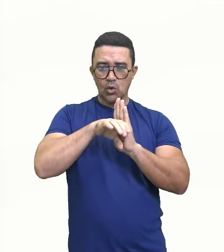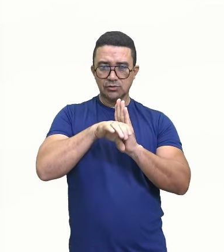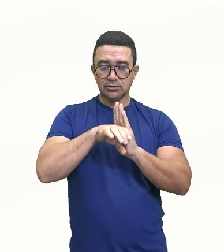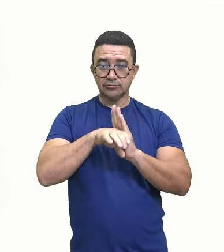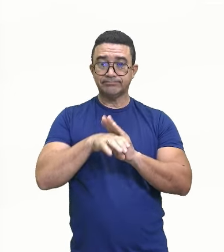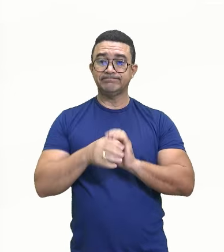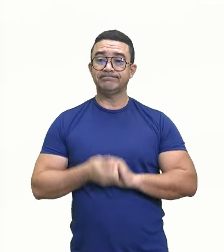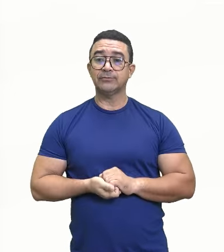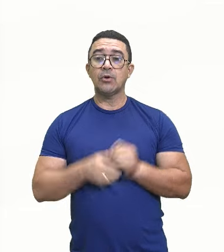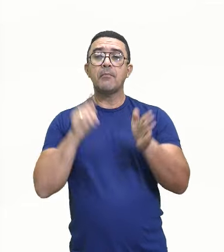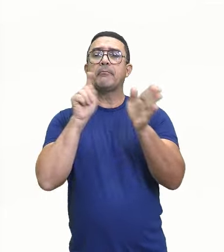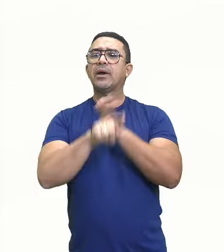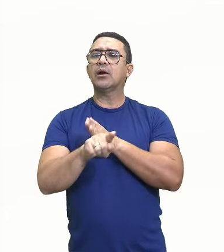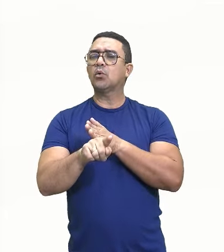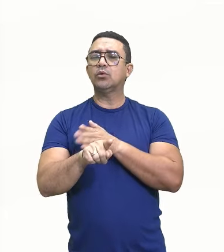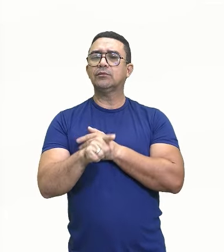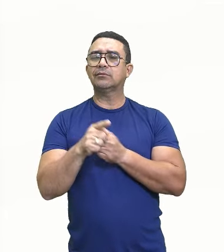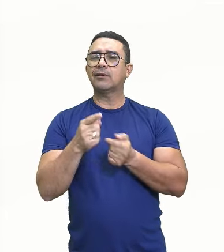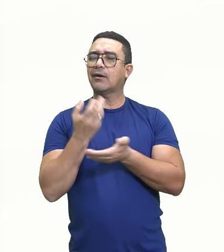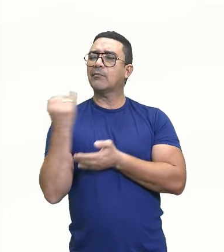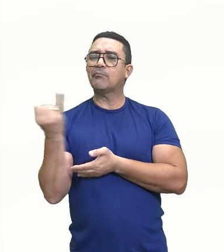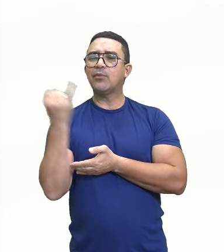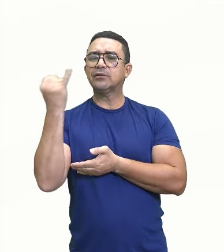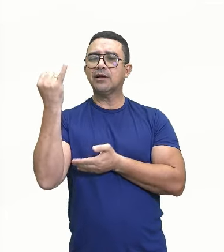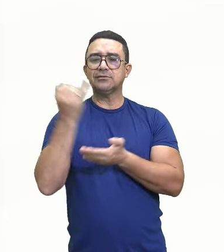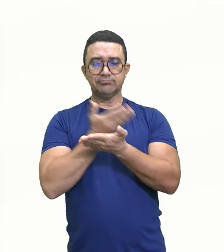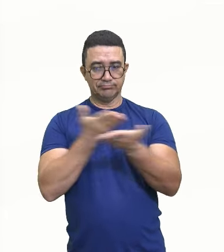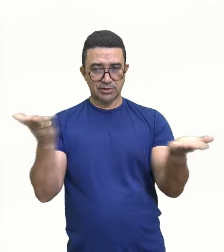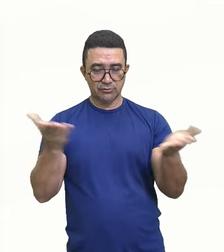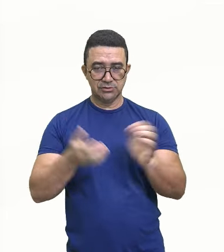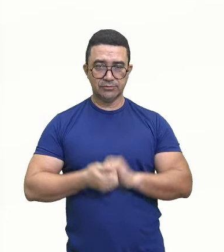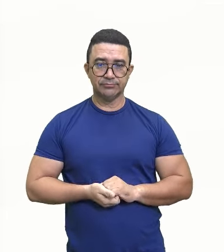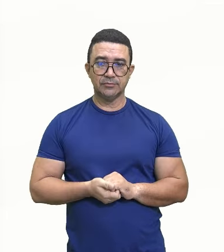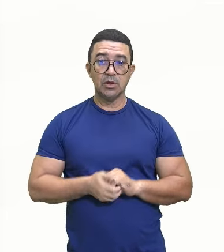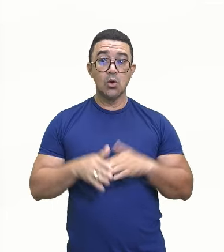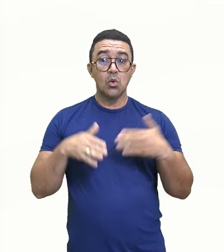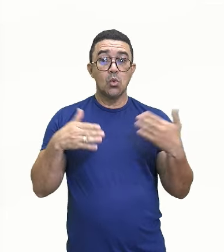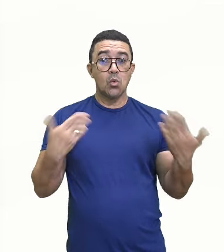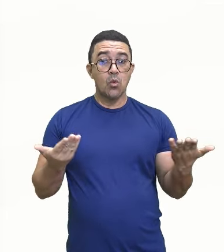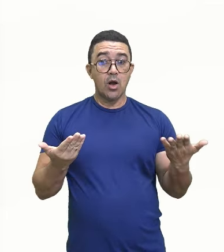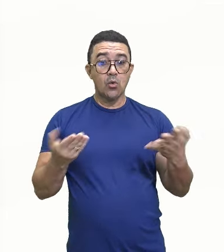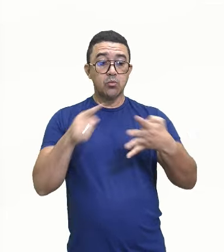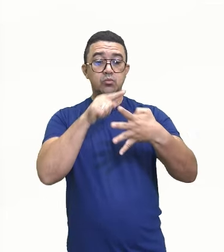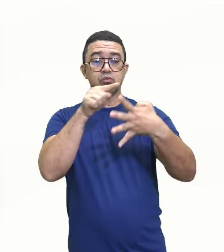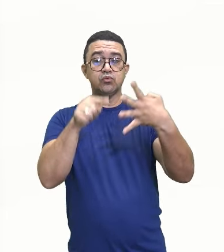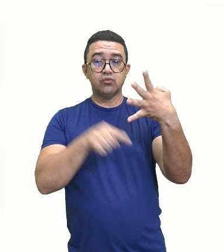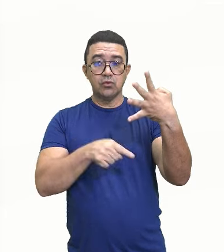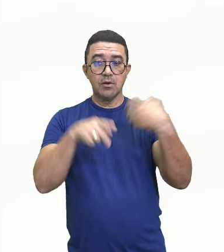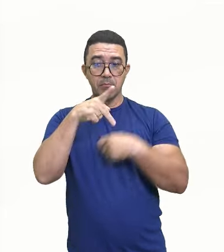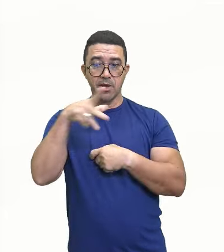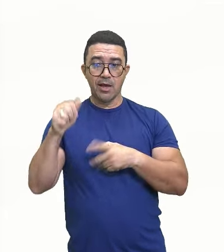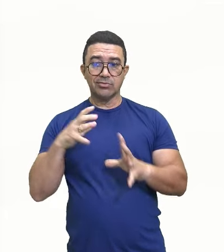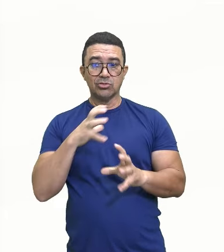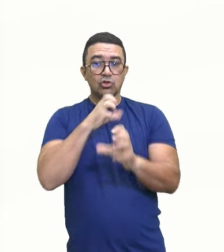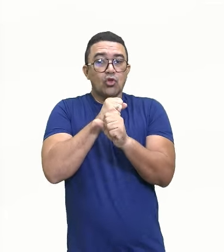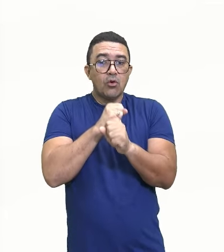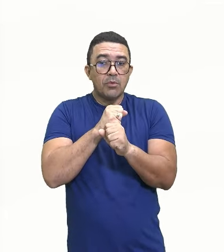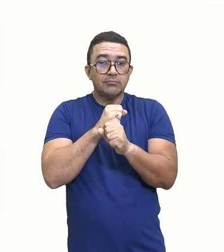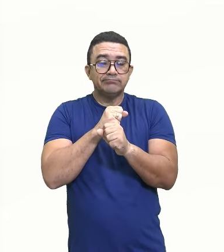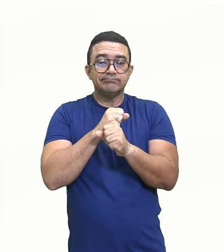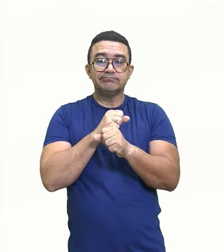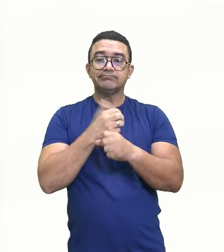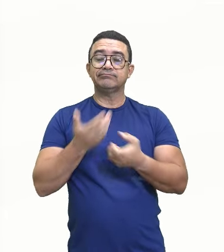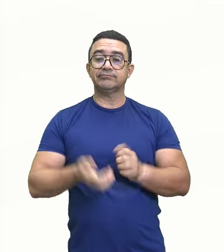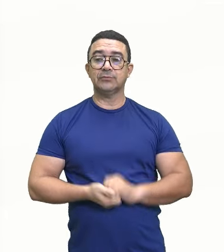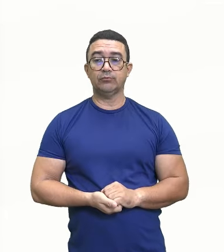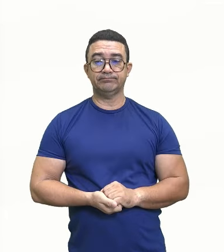agora eu tenho uma pergunta muito importante para vocês. Qual a soma dos termos dessa PA? Então, atenção aqui